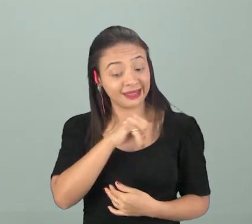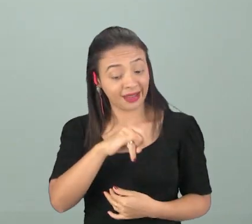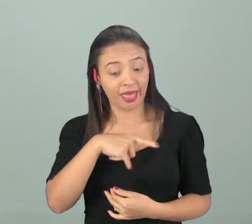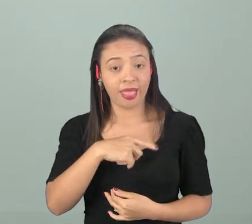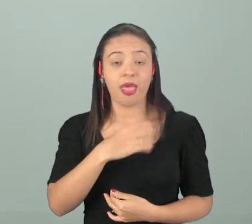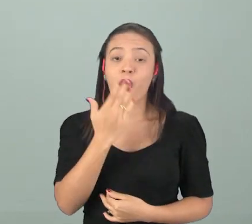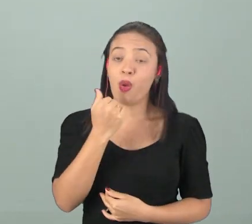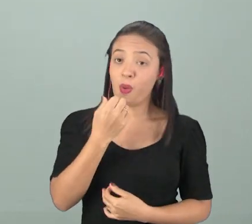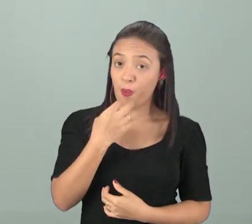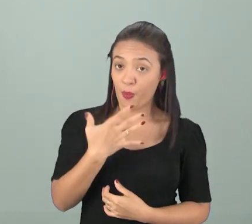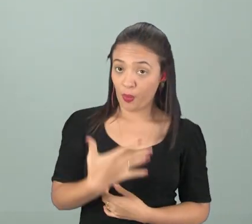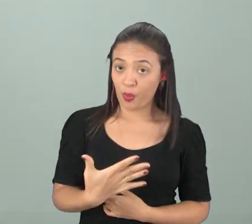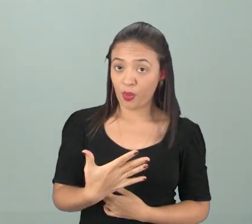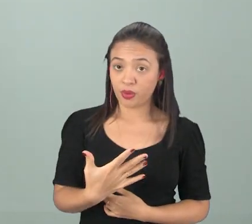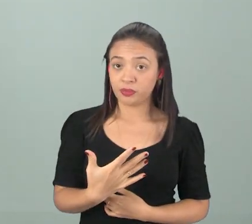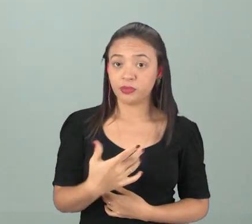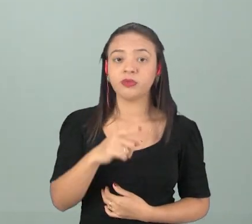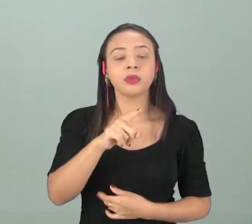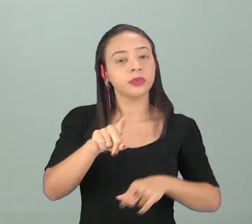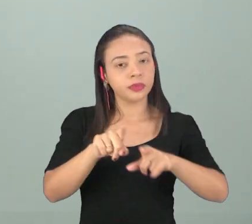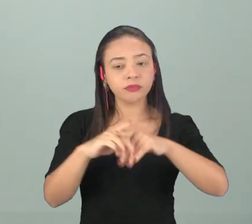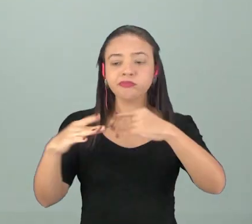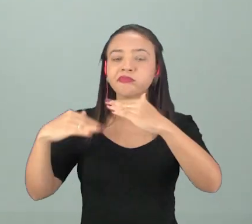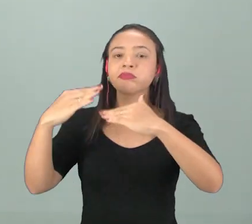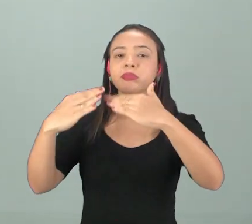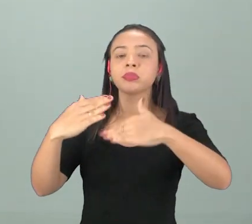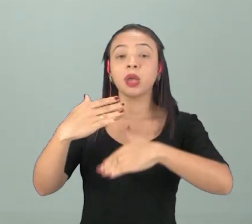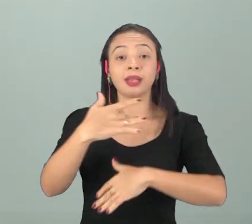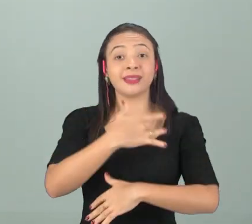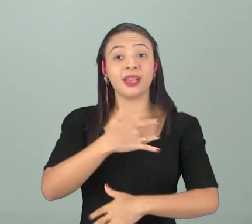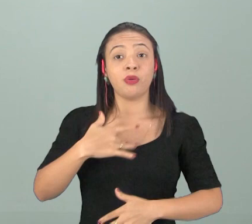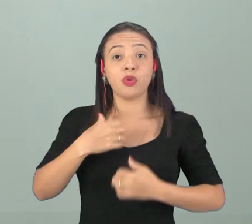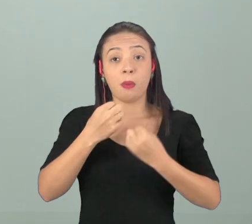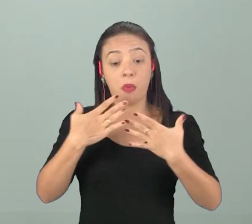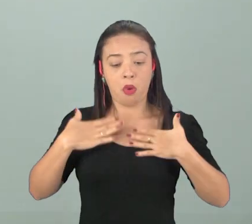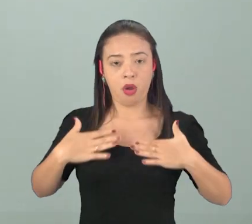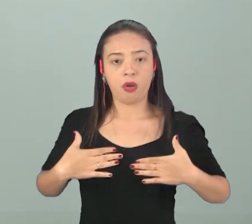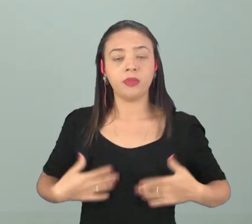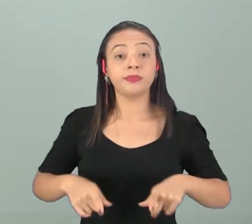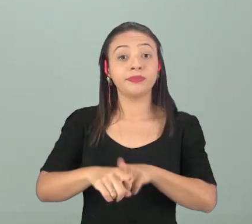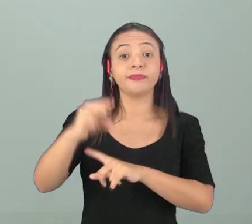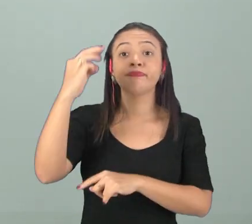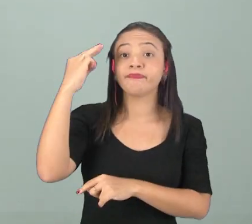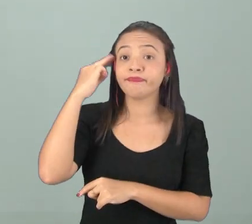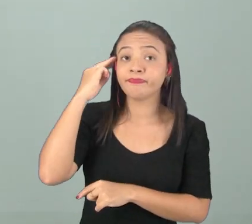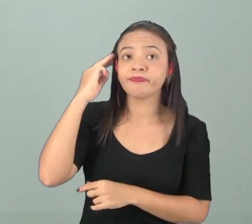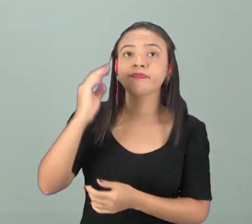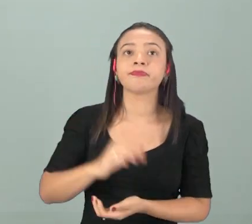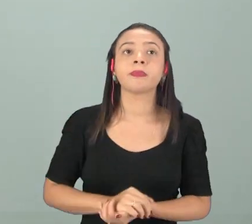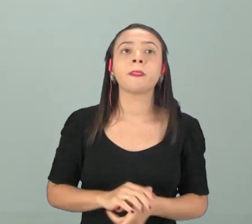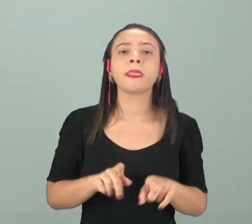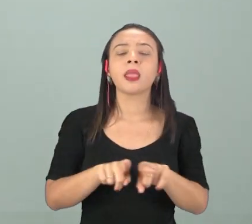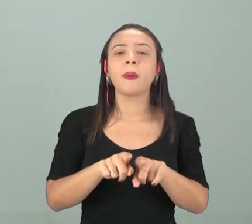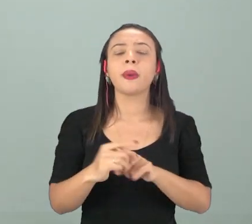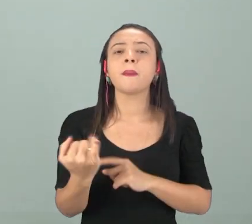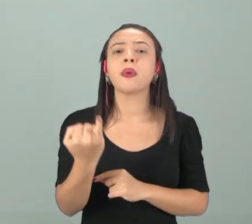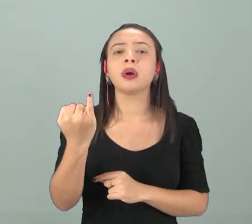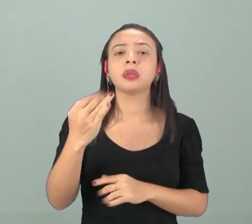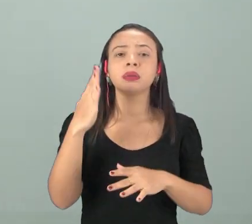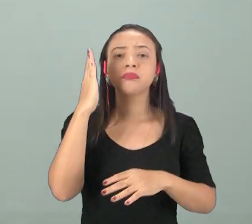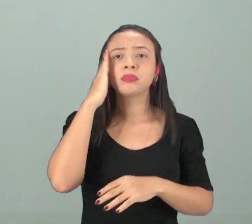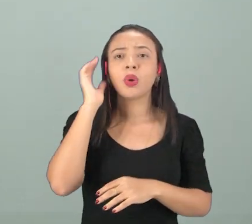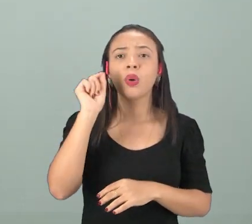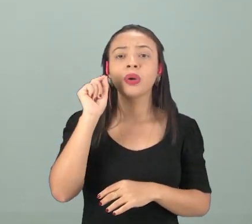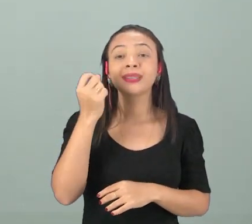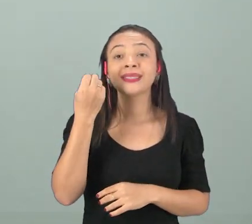você tem uma alimentação saudável, consequentemente você desenvolve um bem-estar físico e mental. O que mais que é importante